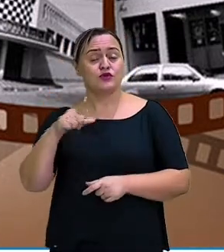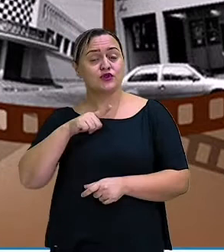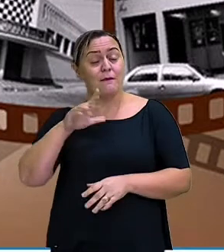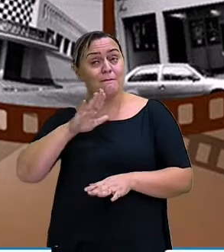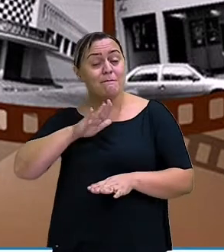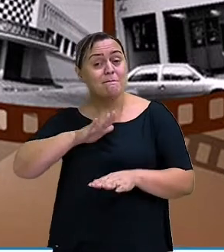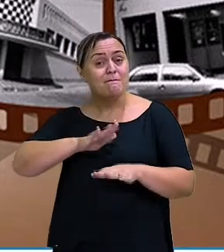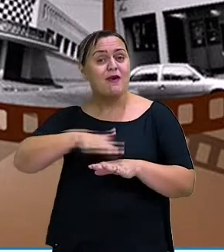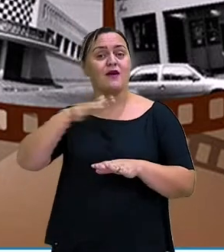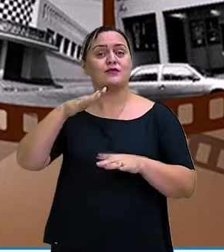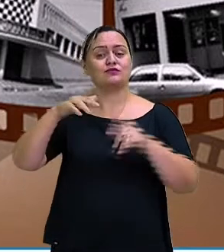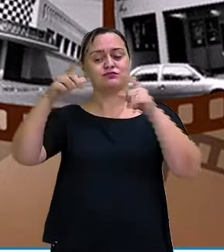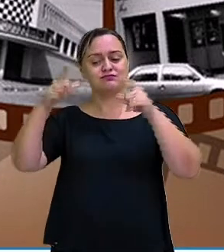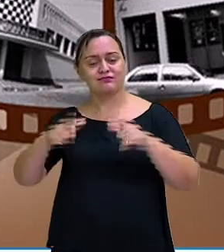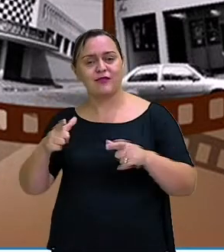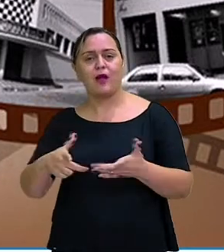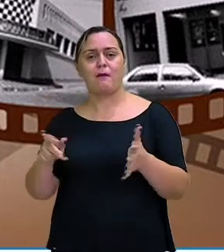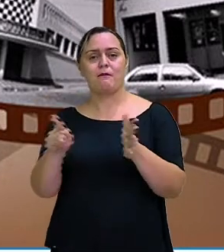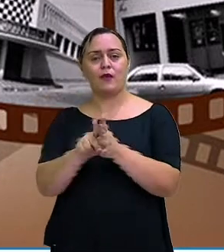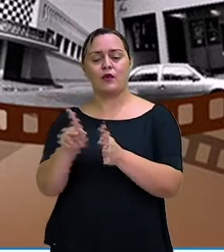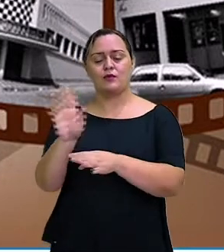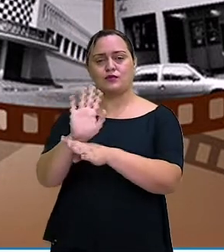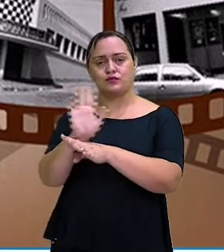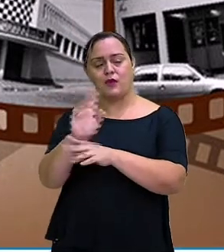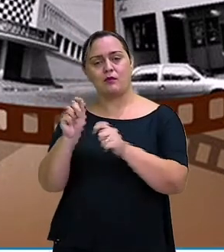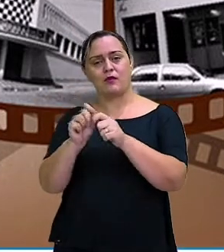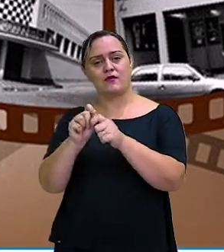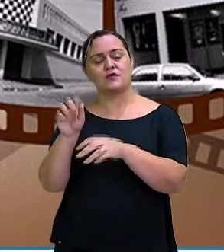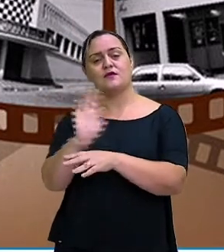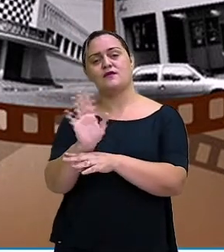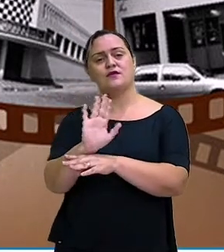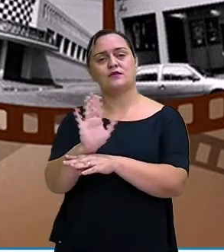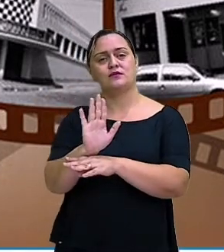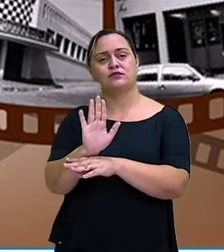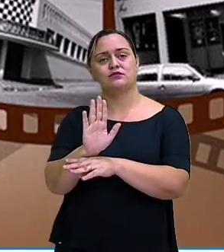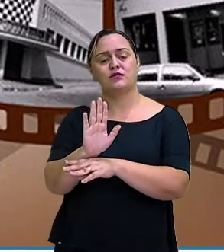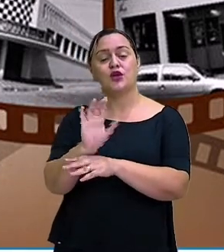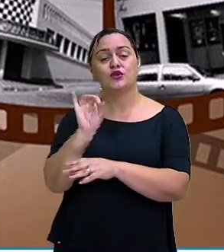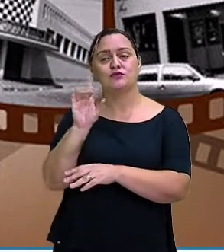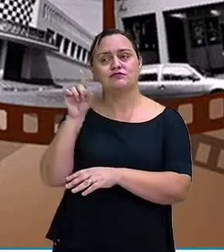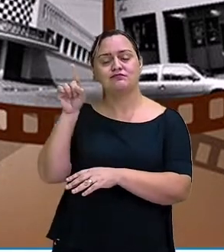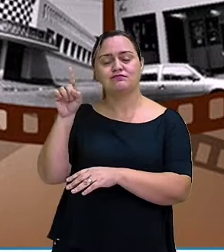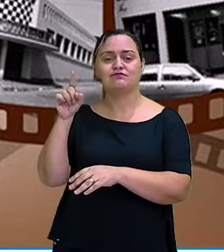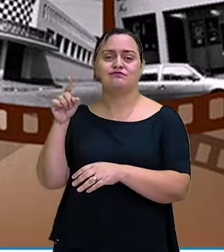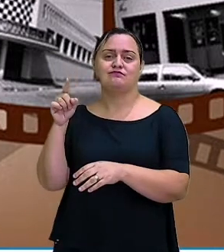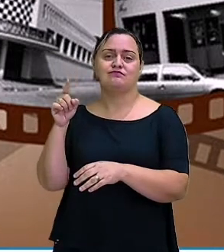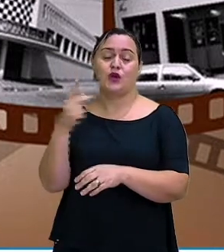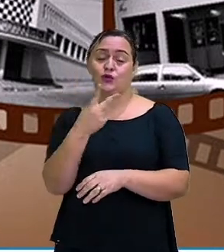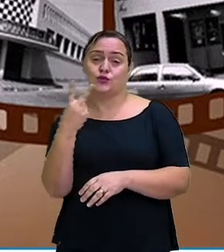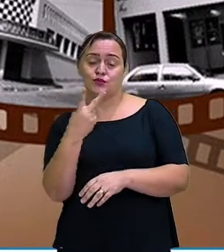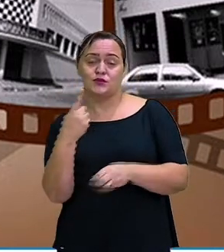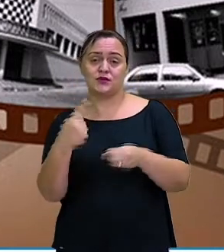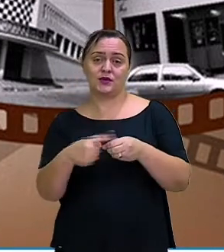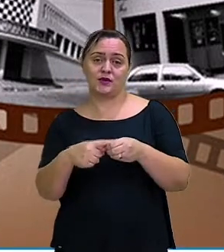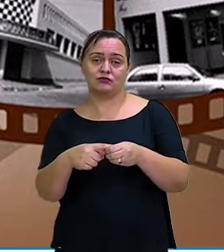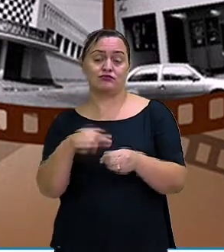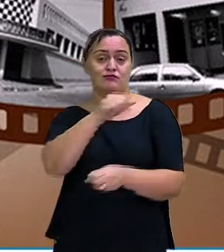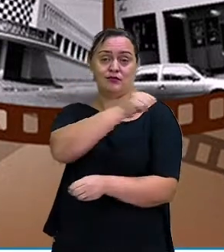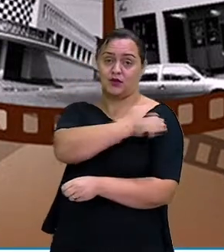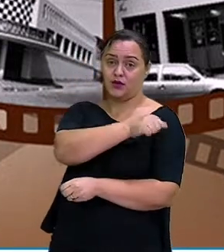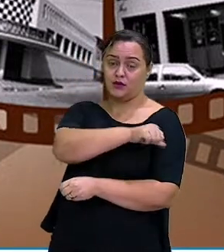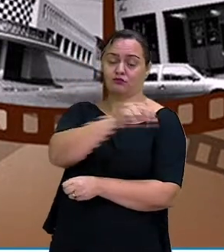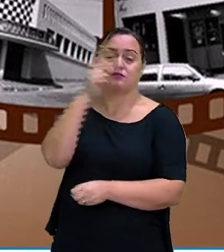as concentrações das filmagens, do cinema brasileiro, ficou ali focada entre duas cidades. Quais? Rio e São Paulo.